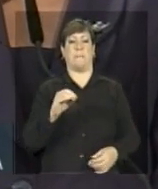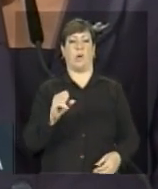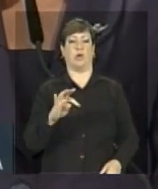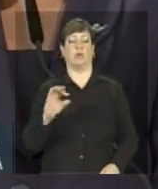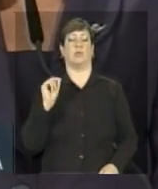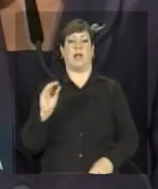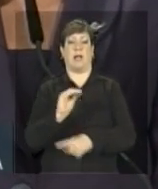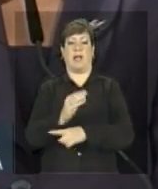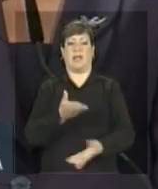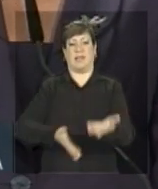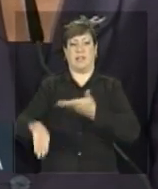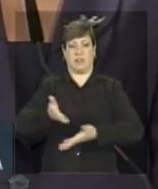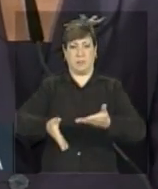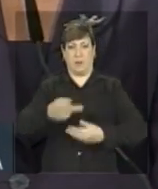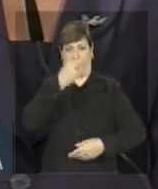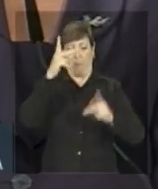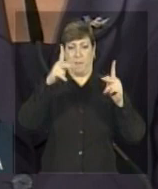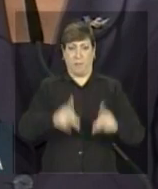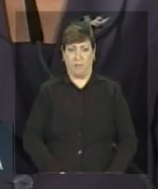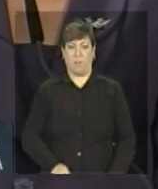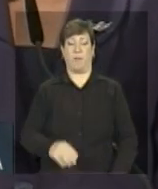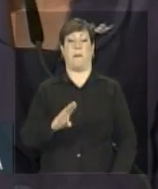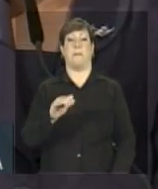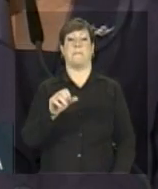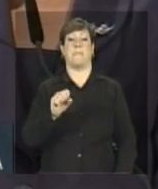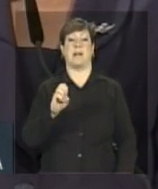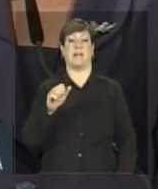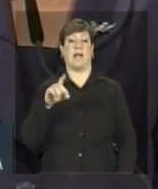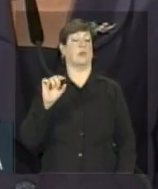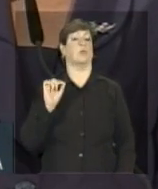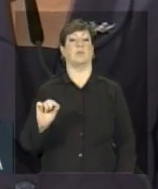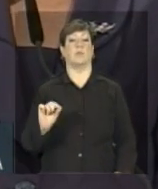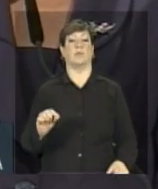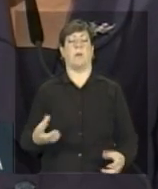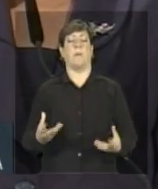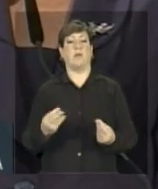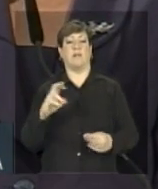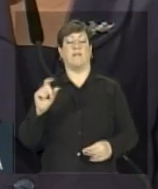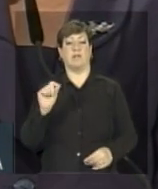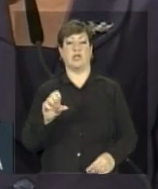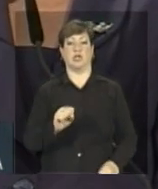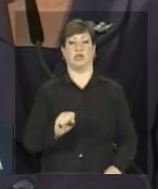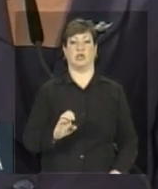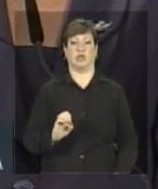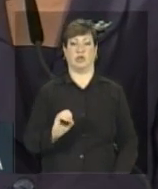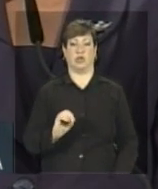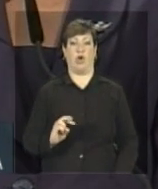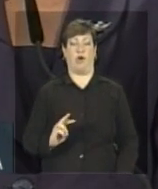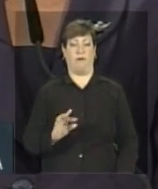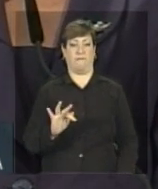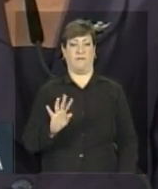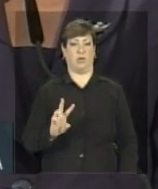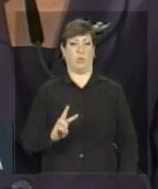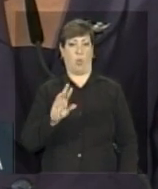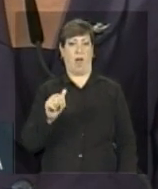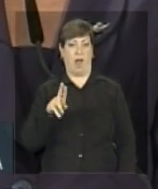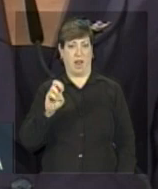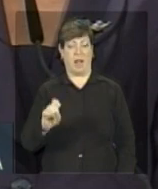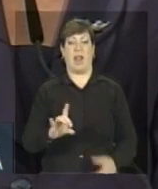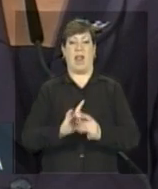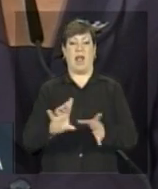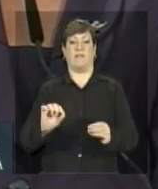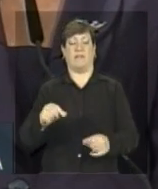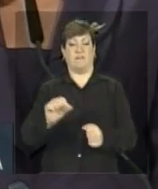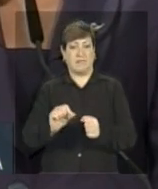à população, baseados muitas vezes em softwares livres, desenvolvidos no Brasil